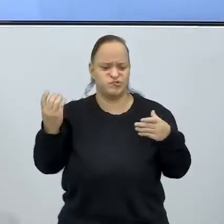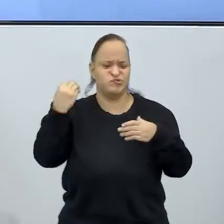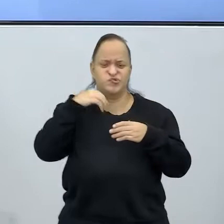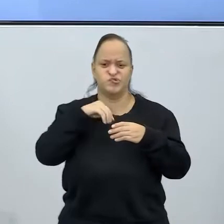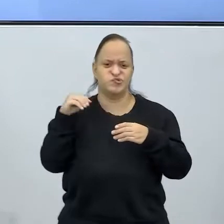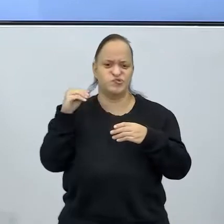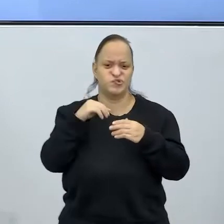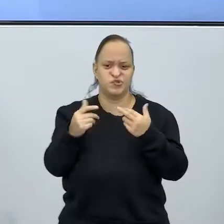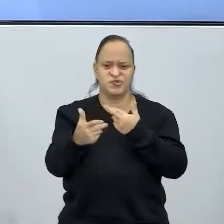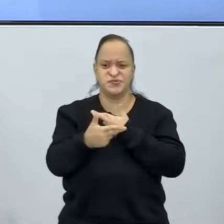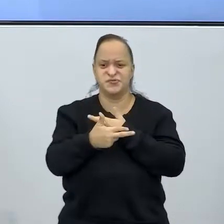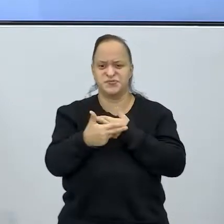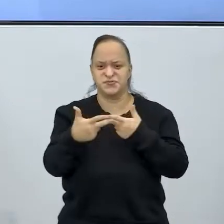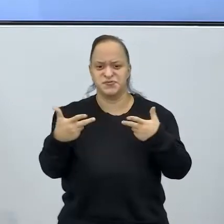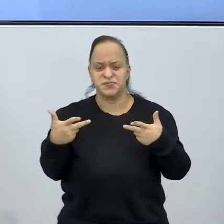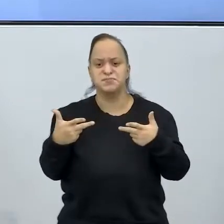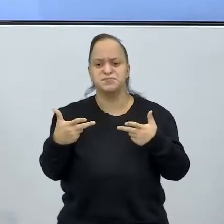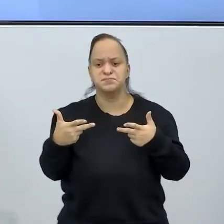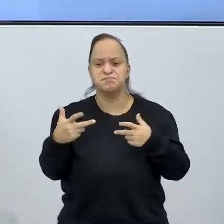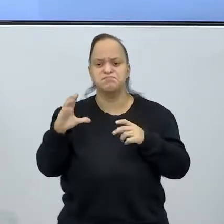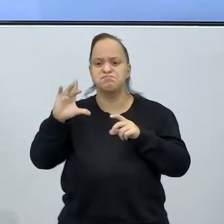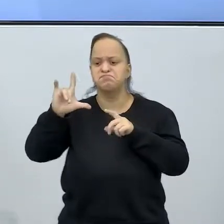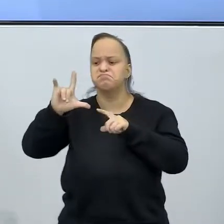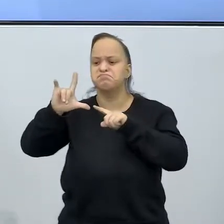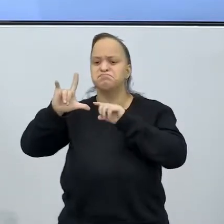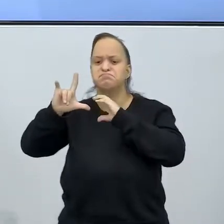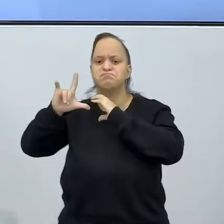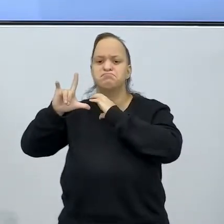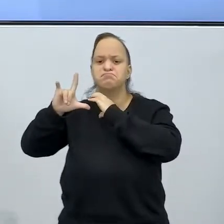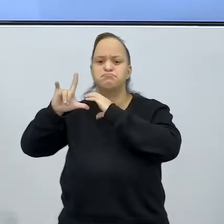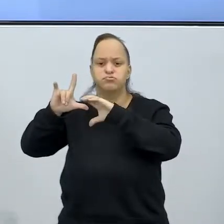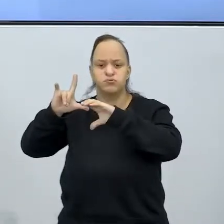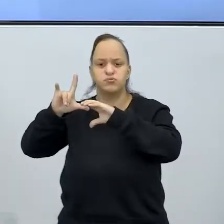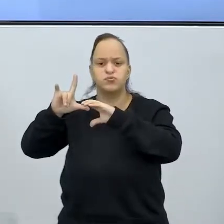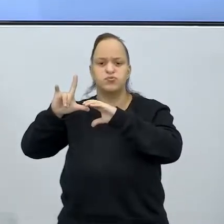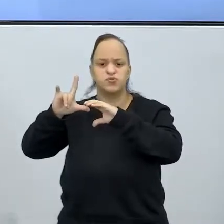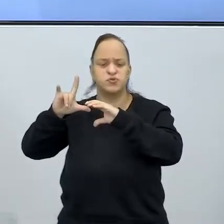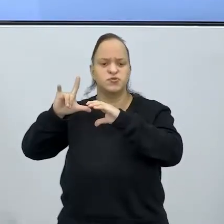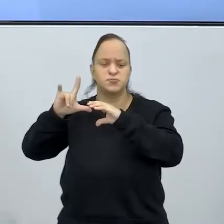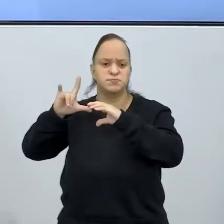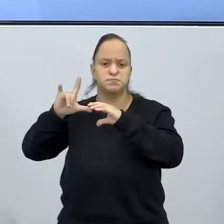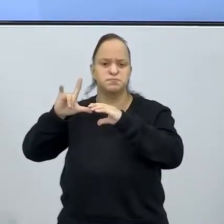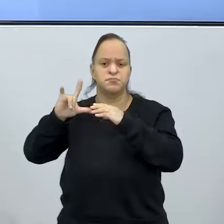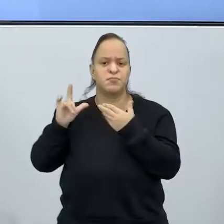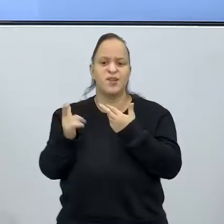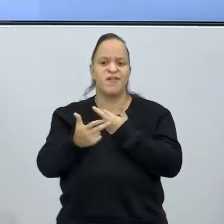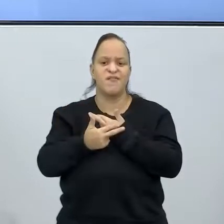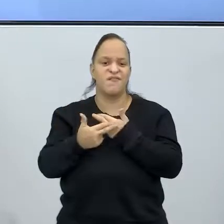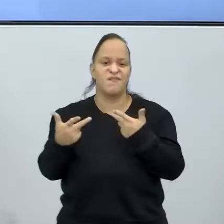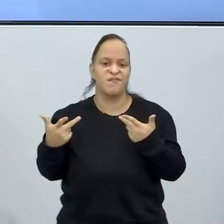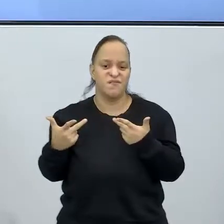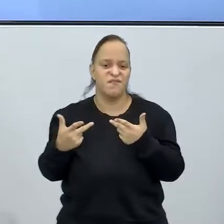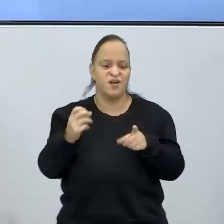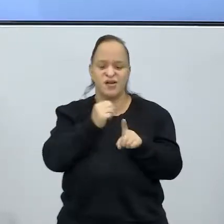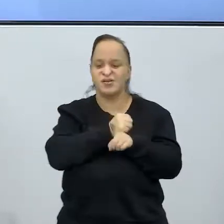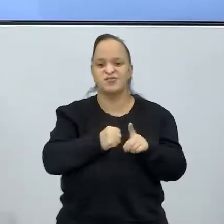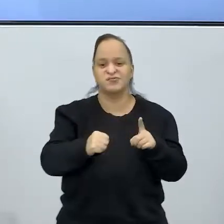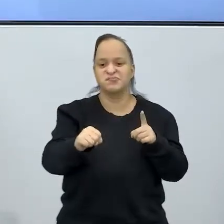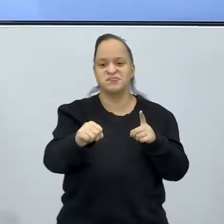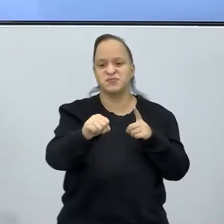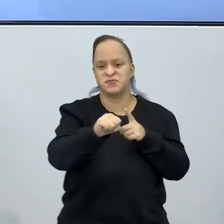uma postagem sobre determinantes sociais da saúde. Eu não vou ler, obviamente, exatamente como ela escreveu, mas eu